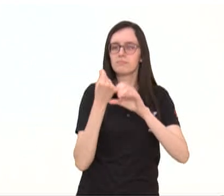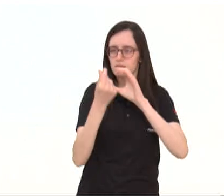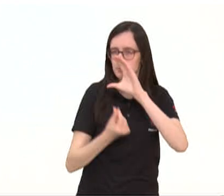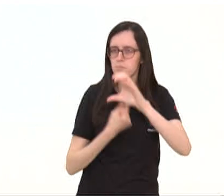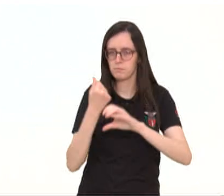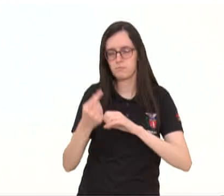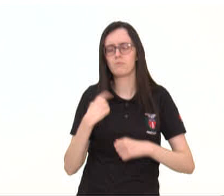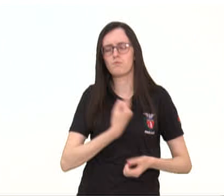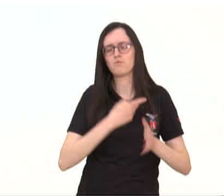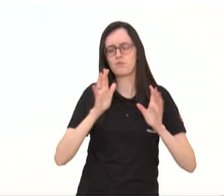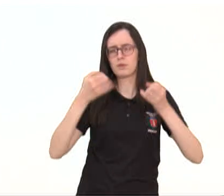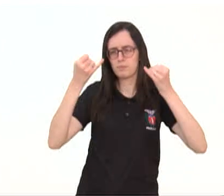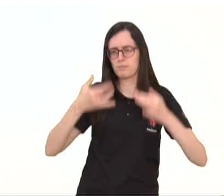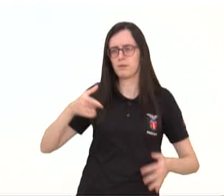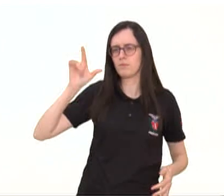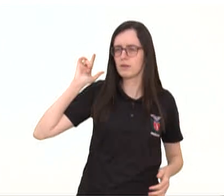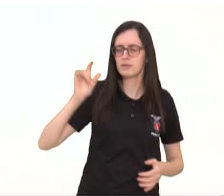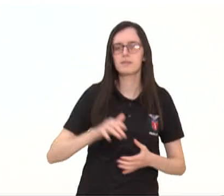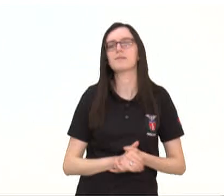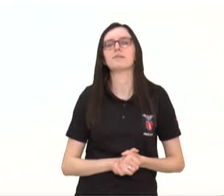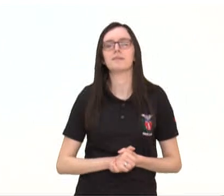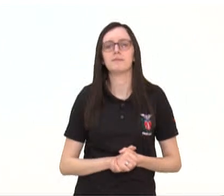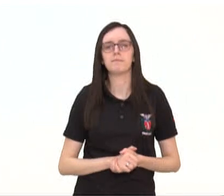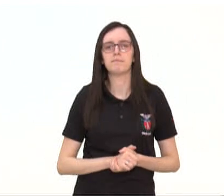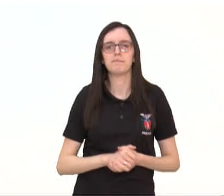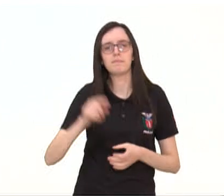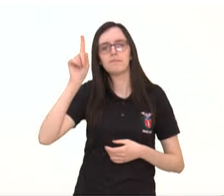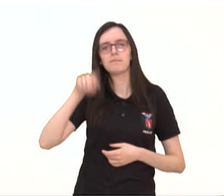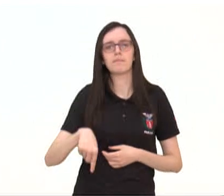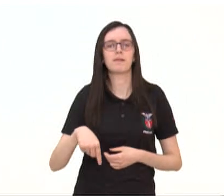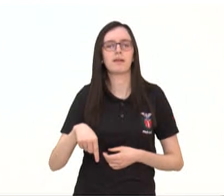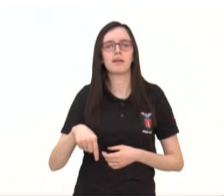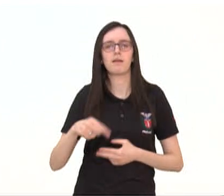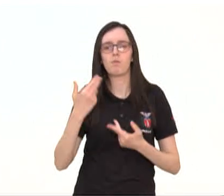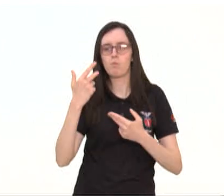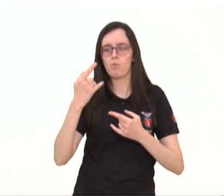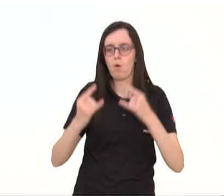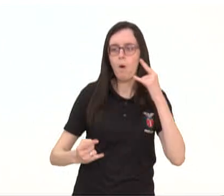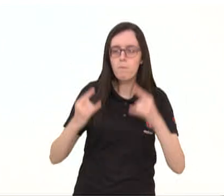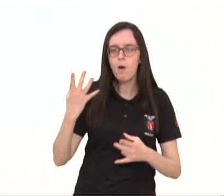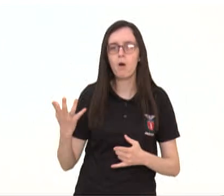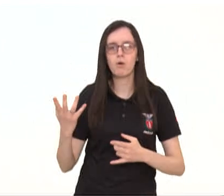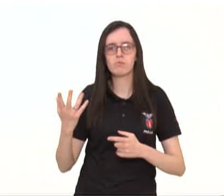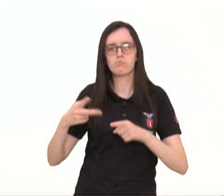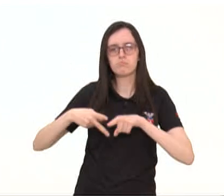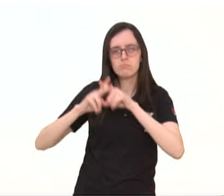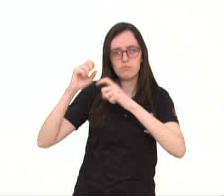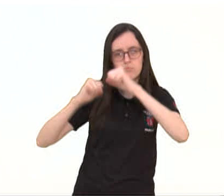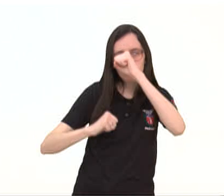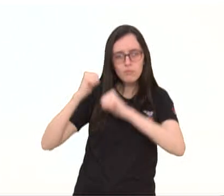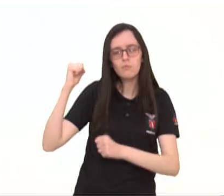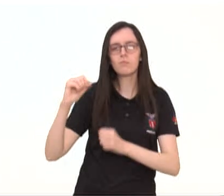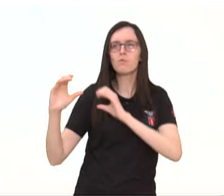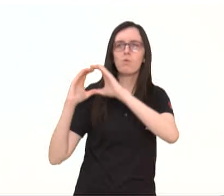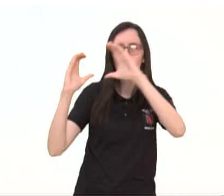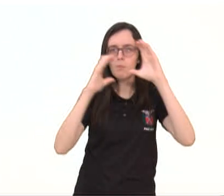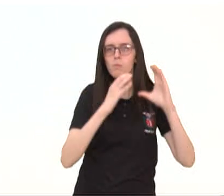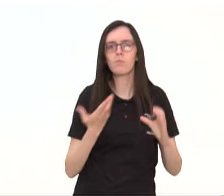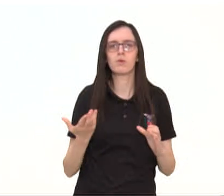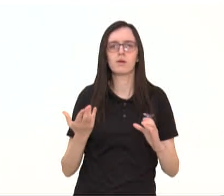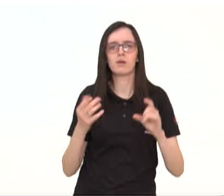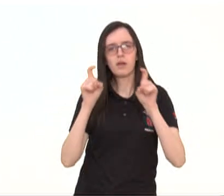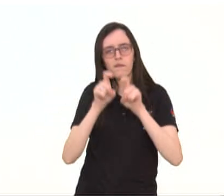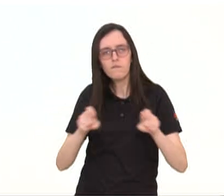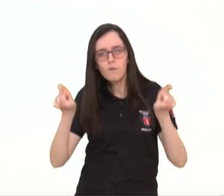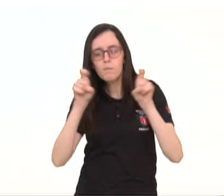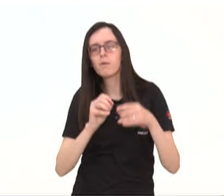outrora nós já tínhamos dito, né? A mecanização, a robótica, as telecomunicações, a